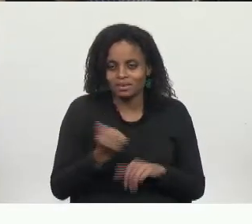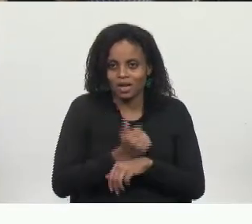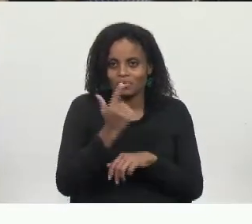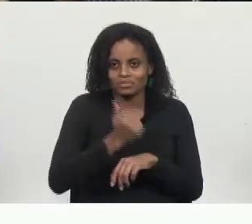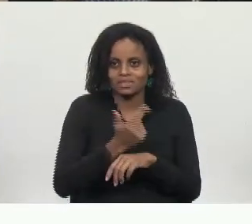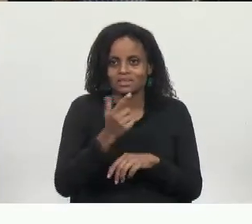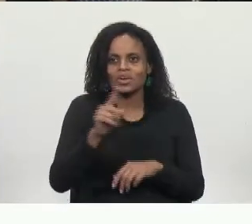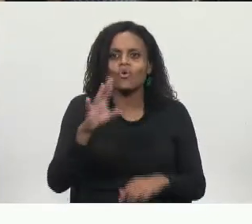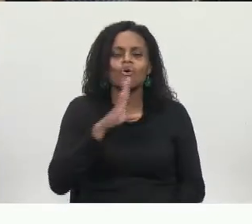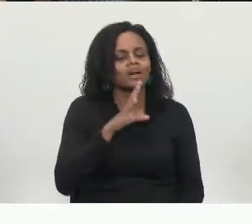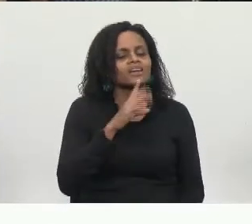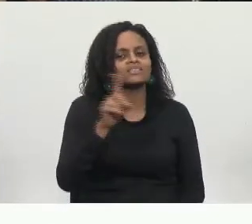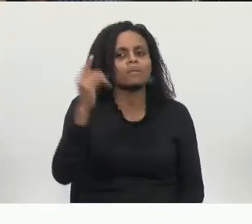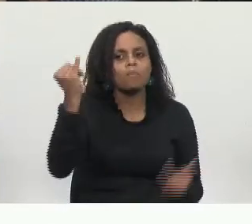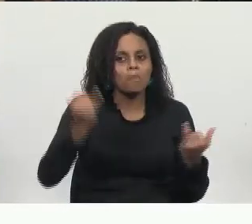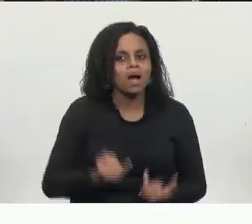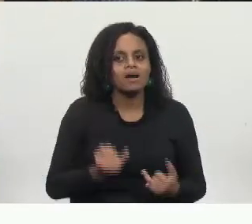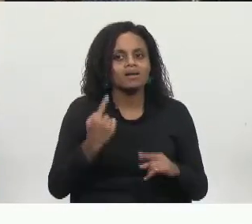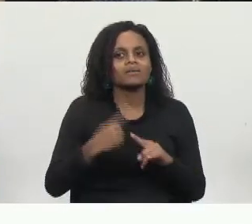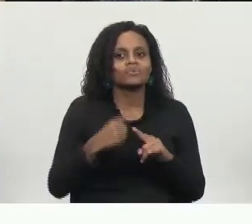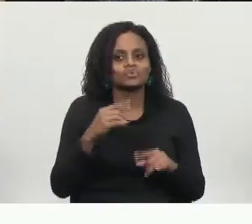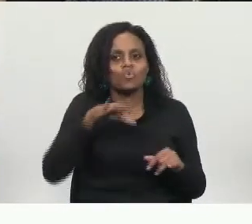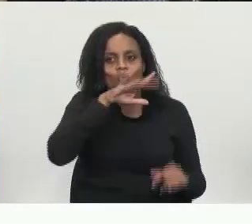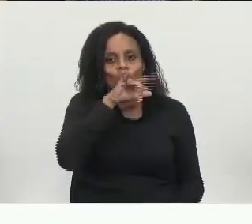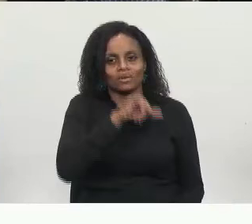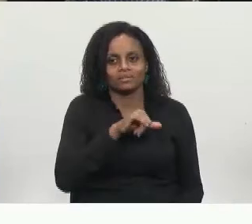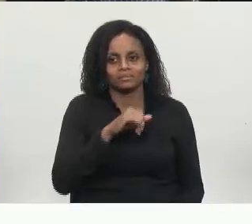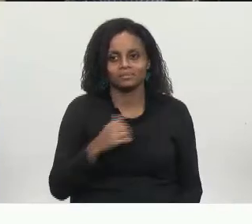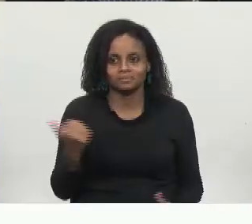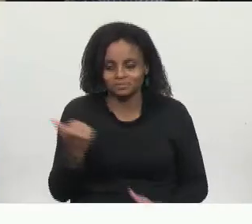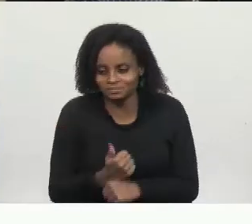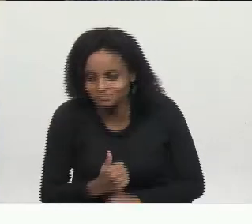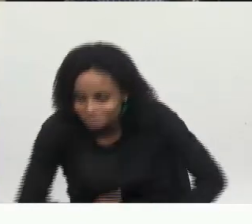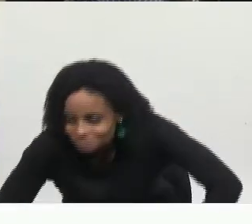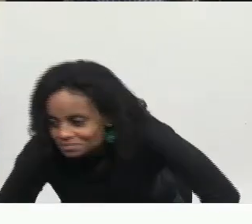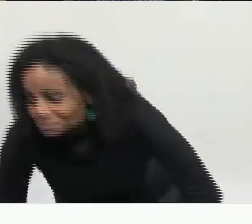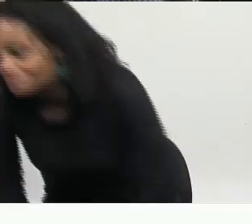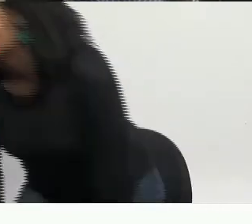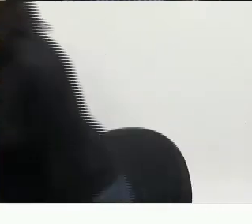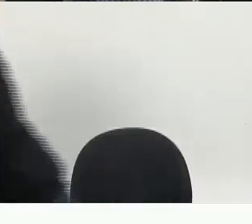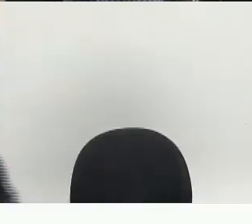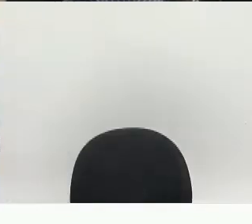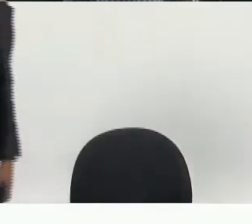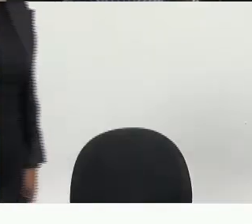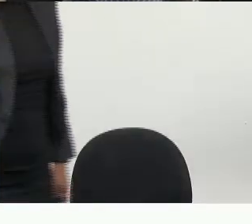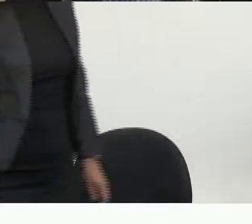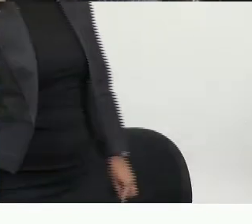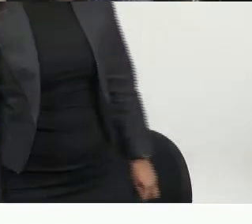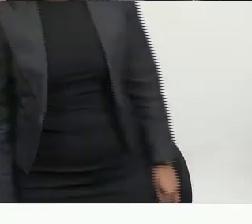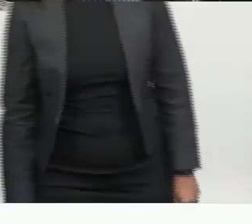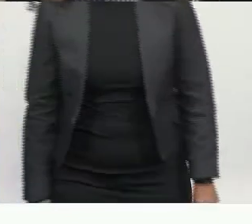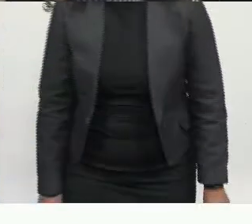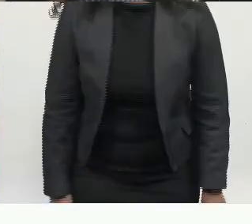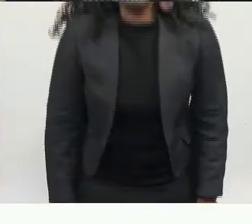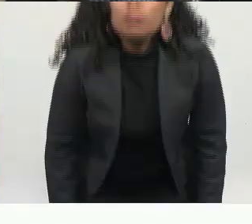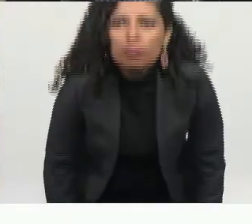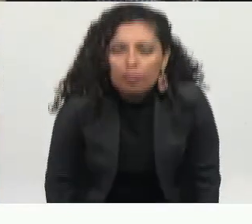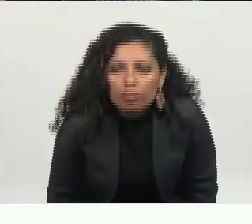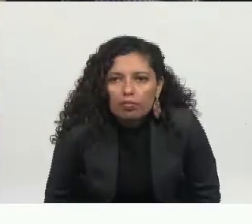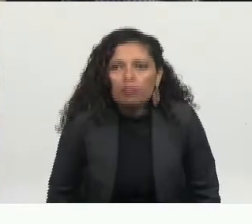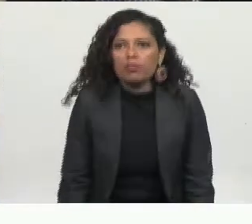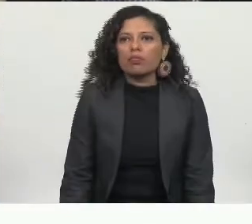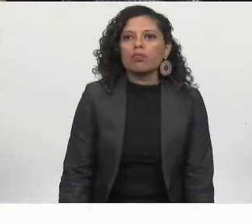te conheço. Você é magro de ruim. Você é magro de ruim. Tamo junto. Anderson, deputado Ela Anderson, eu vou